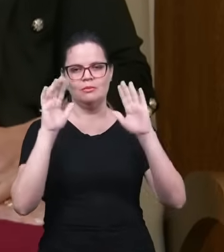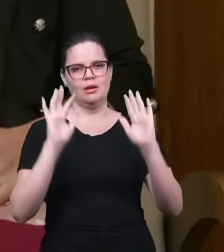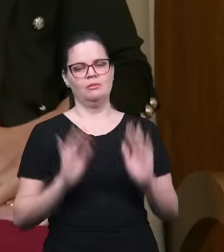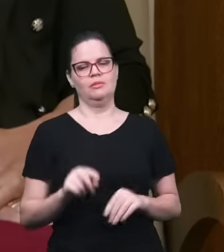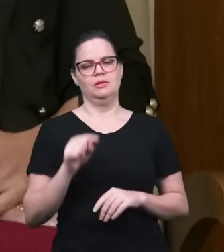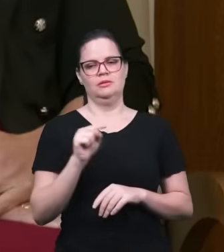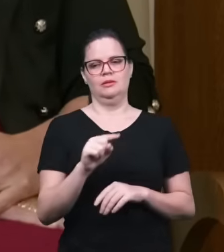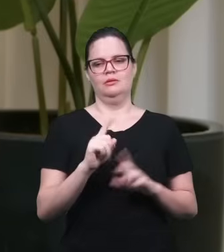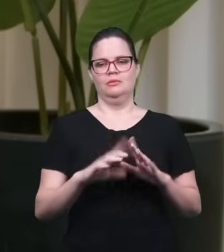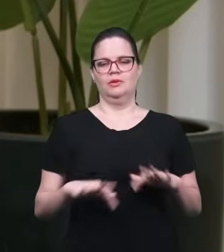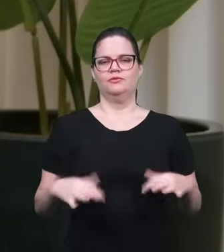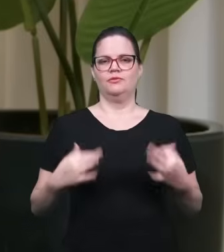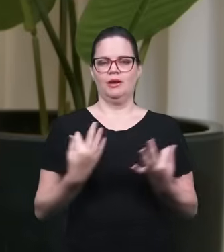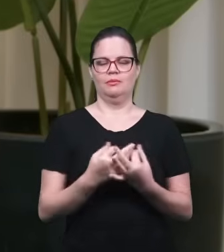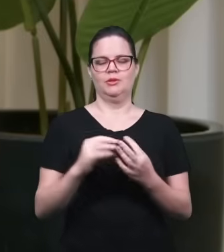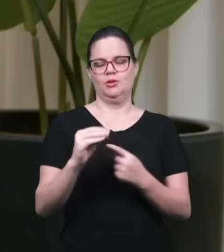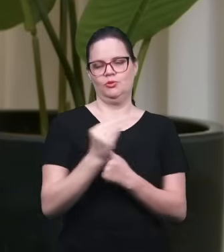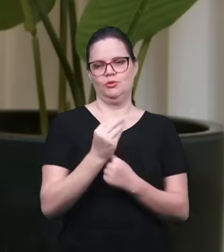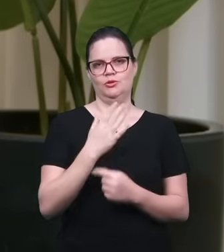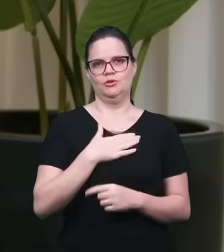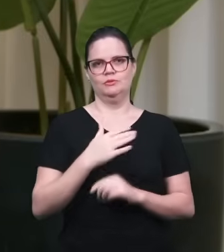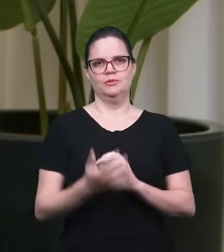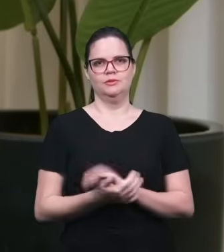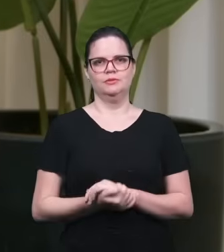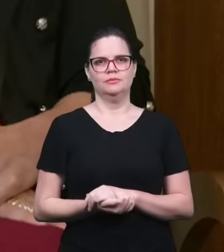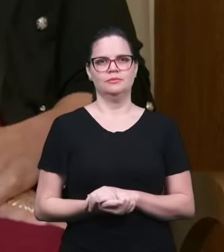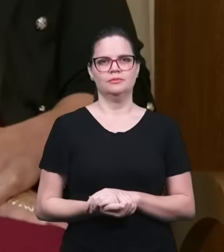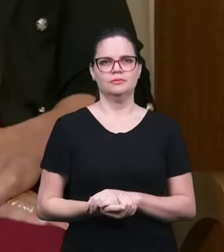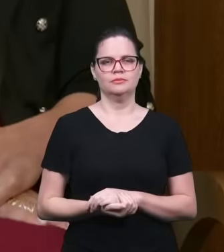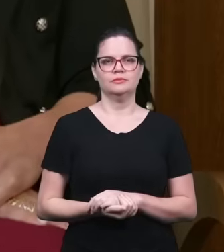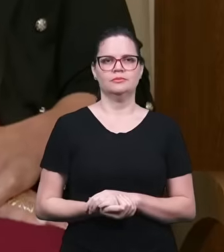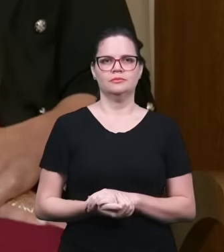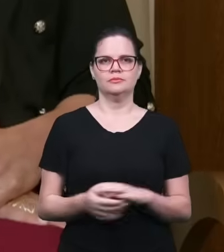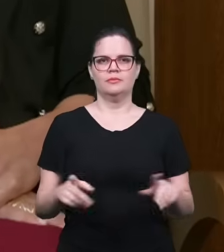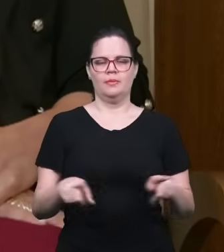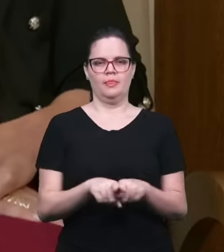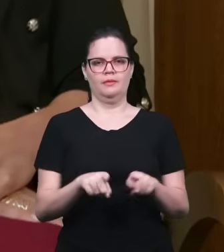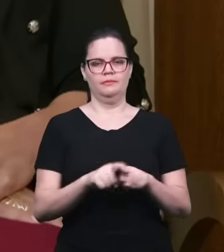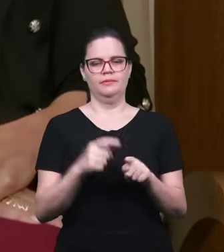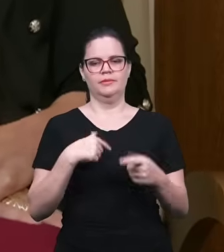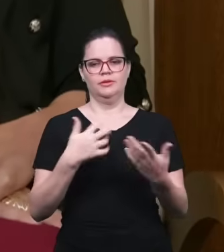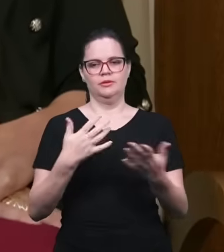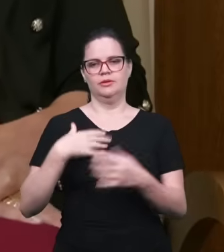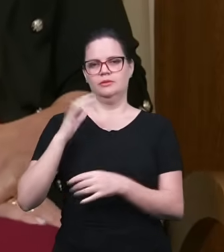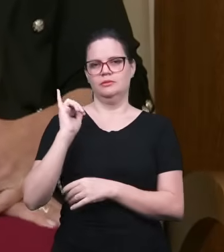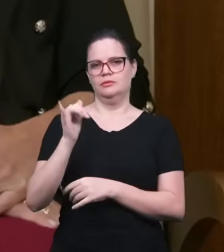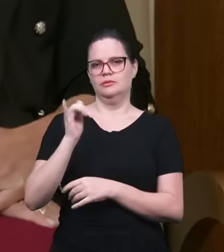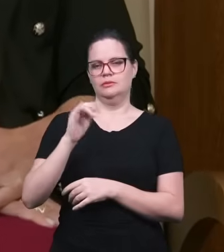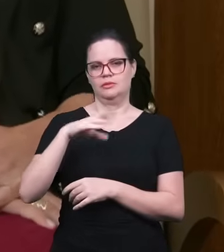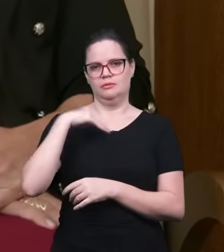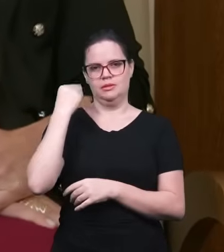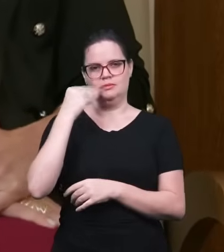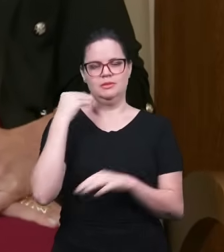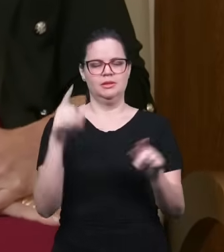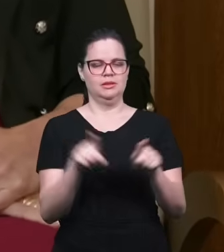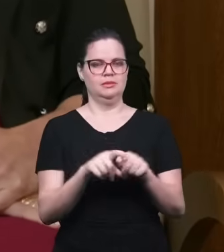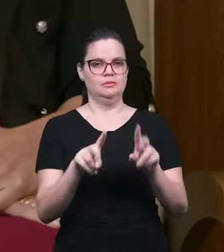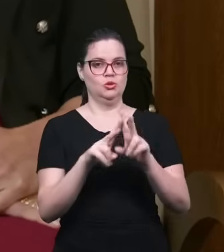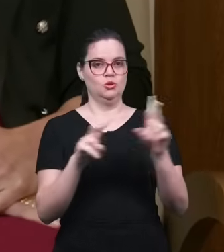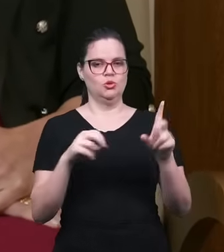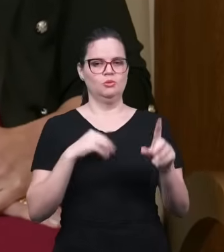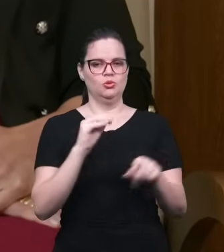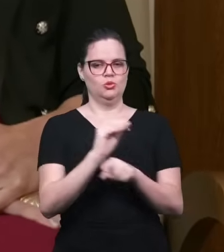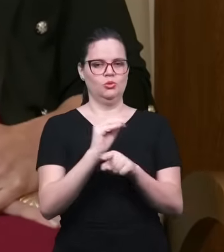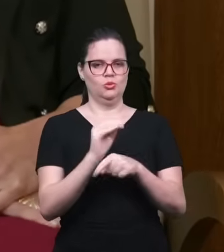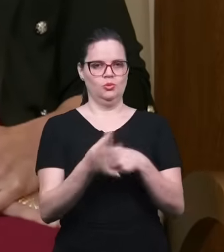me ajudar. Louvado seja o nome do Senhor. Pastor Márcio, se eu puder até contar uma breve experiência a respeito desse sentido também, Amém. de cuidado.